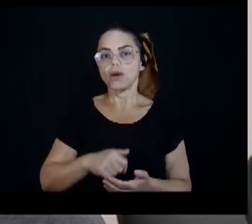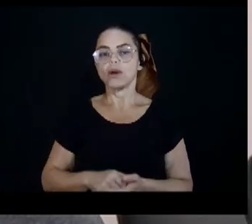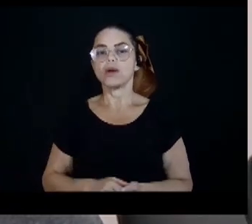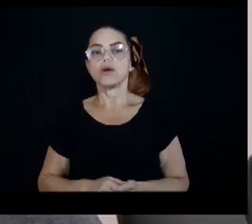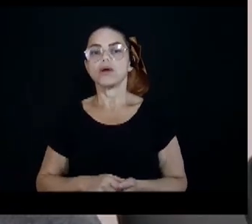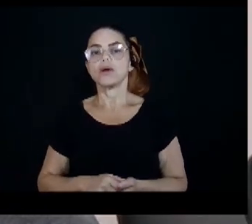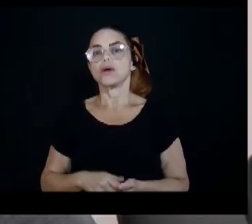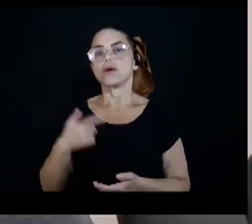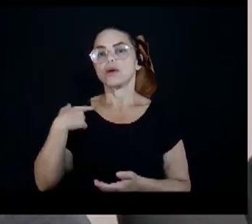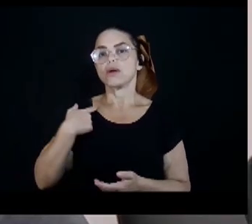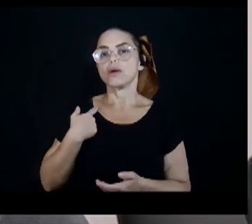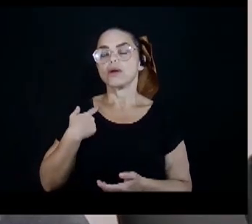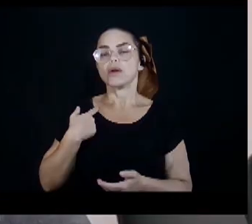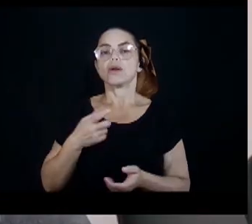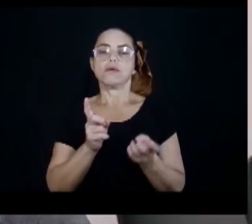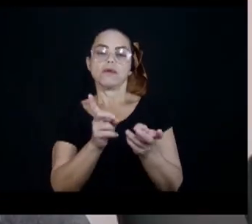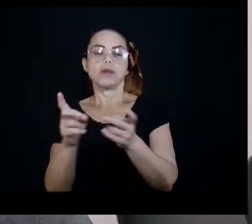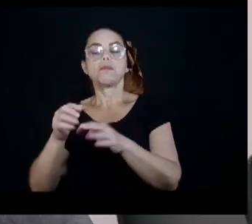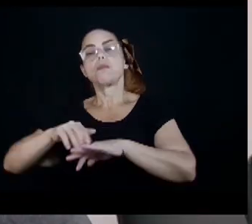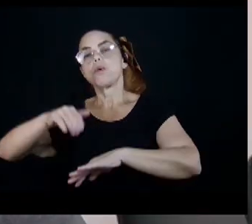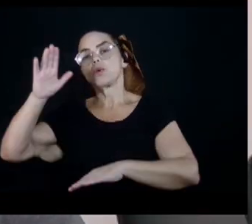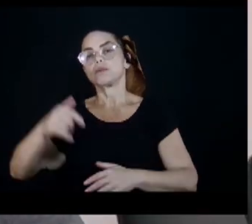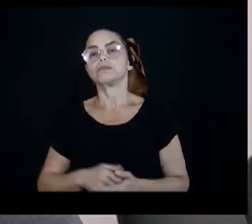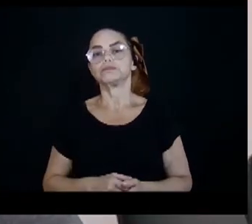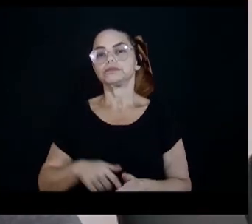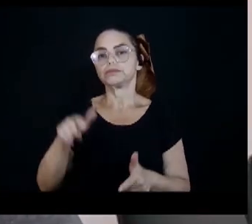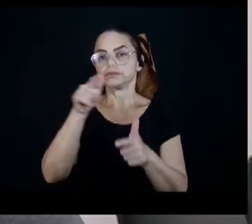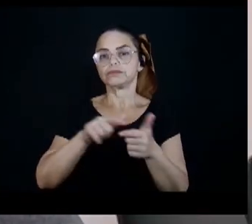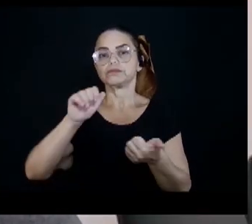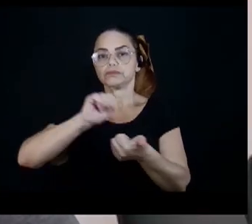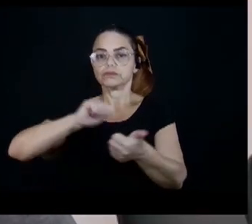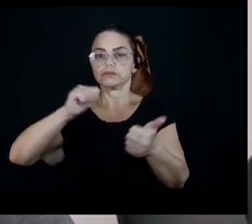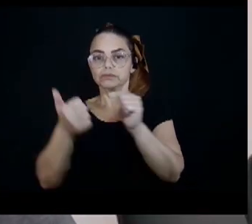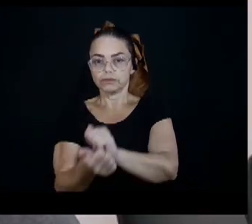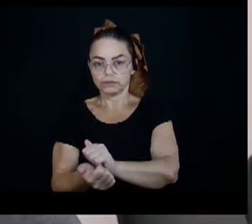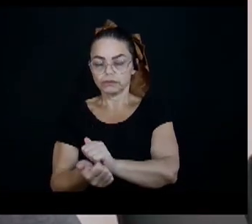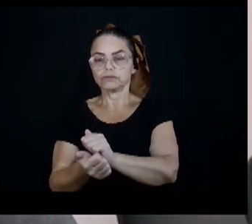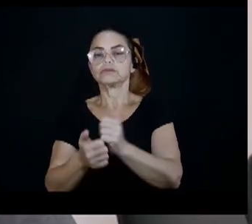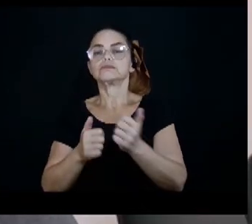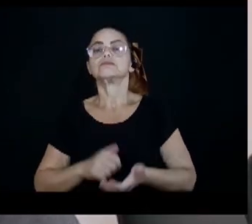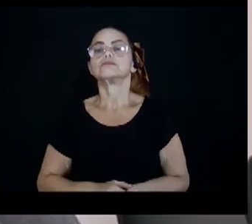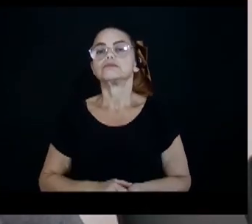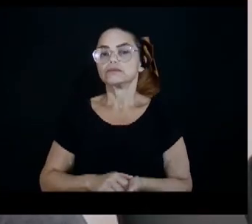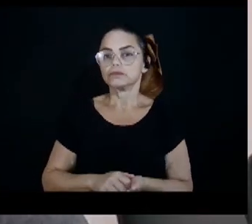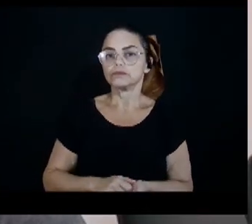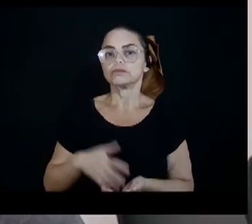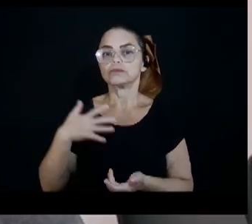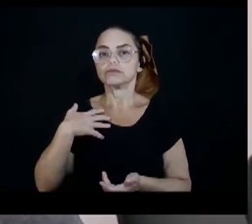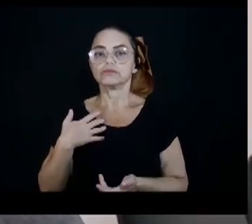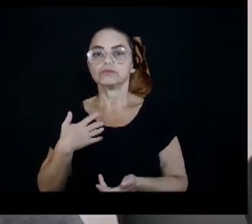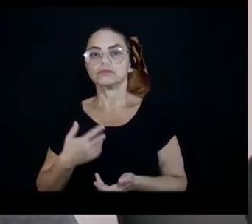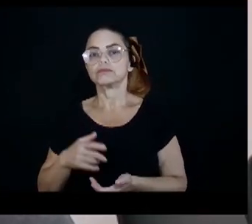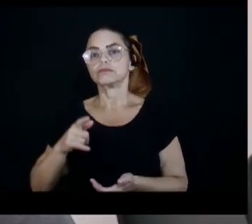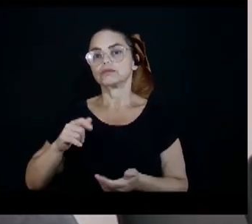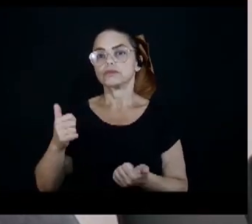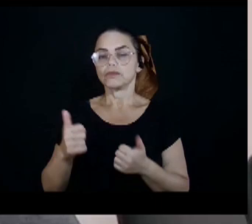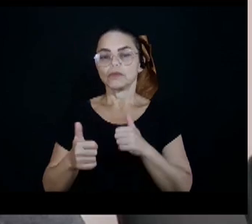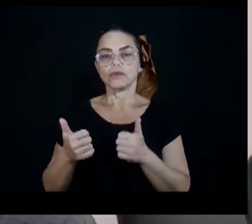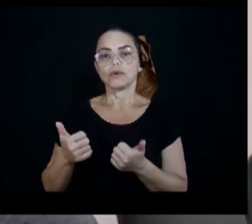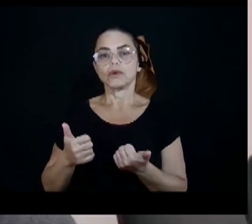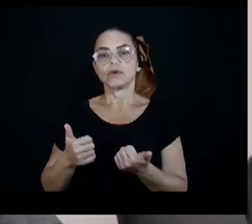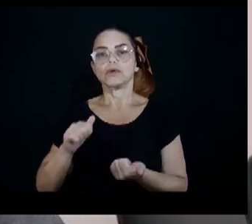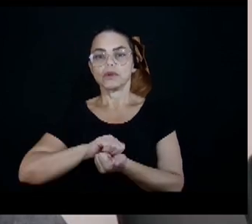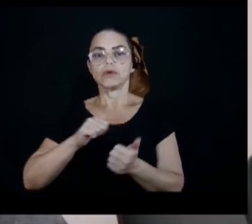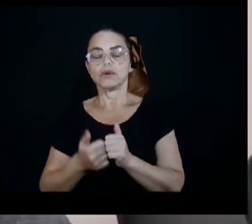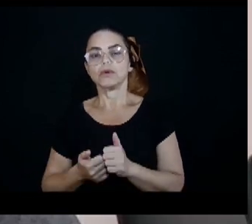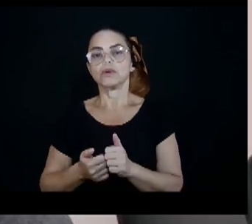demanda. O problema é a adaptação. Não dá mais para você vender porções de fritura ou grandes quantidades de bebida alcoólica,